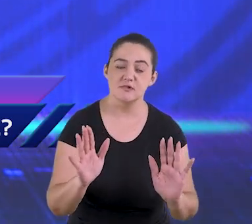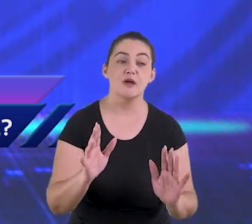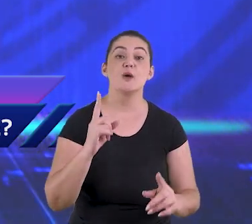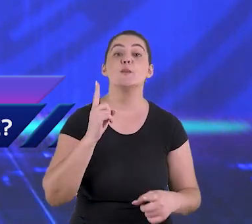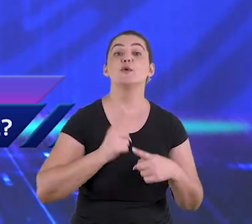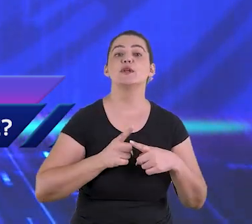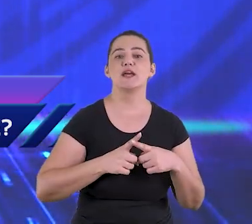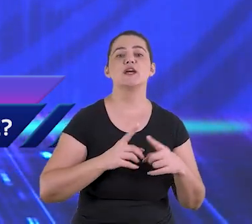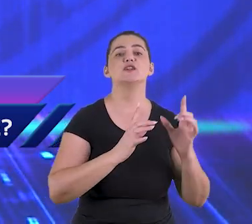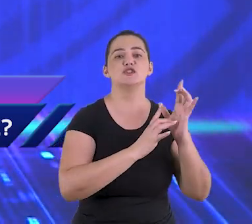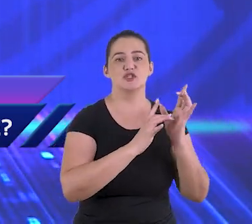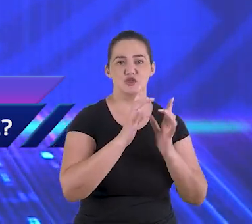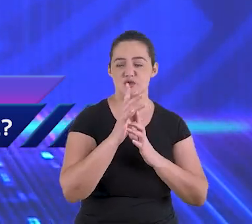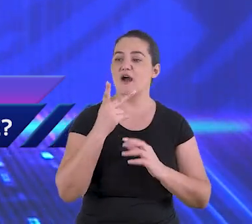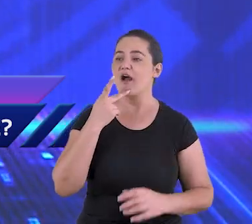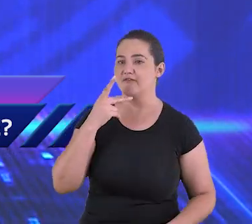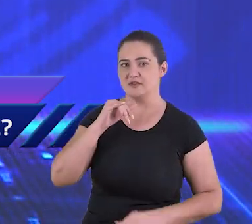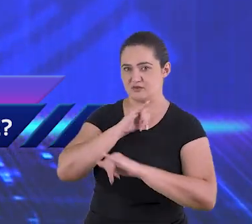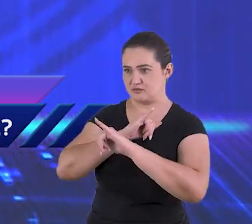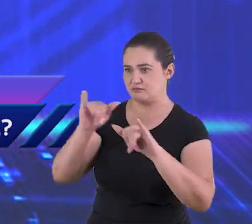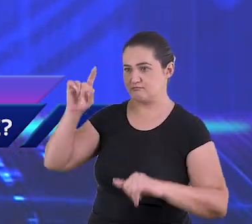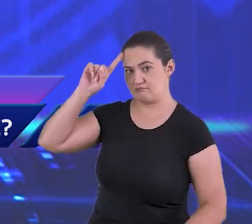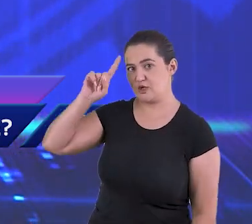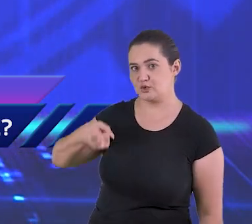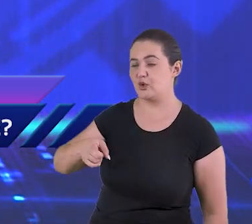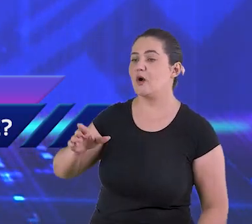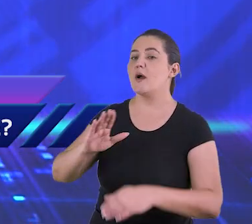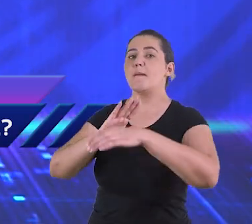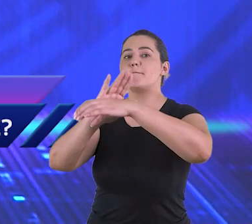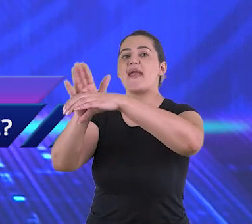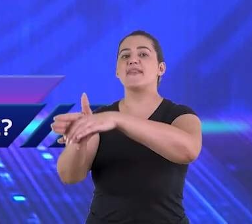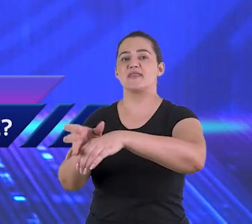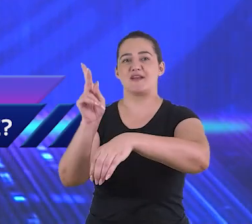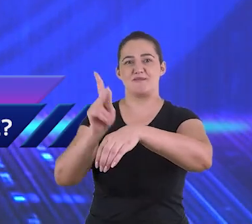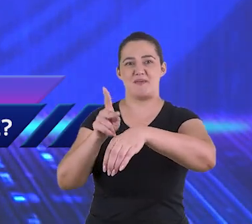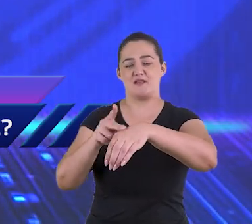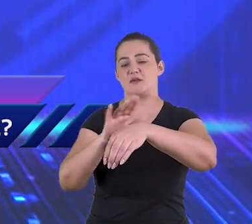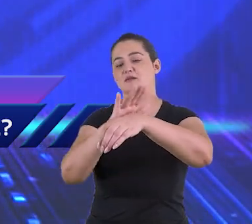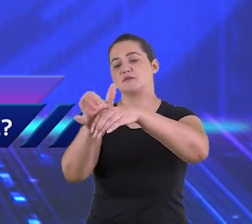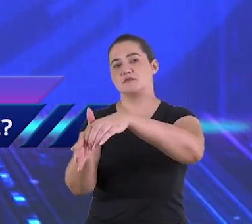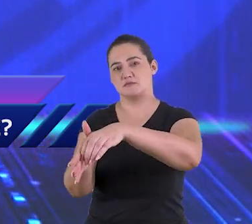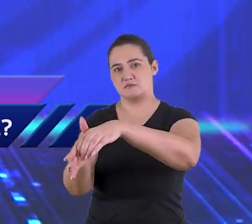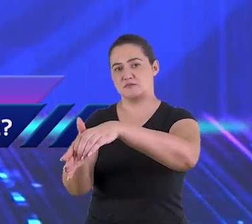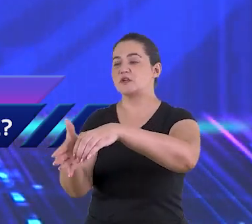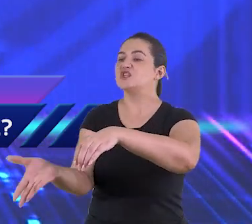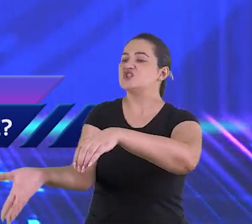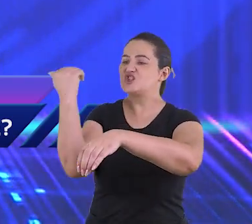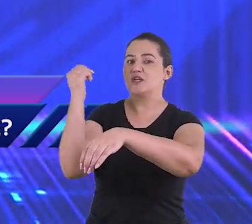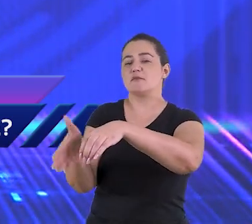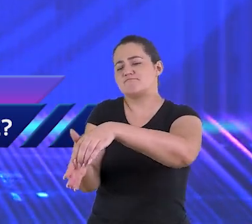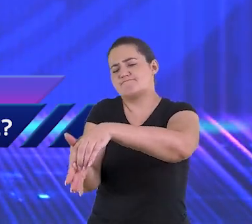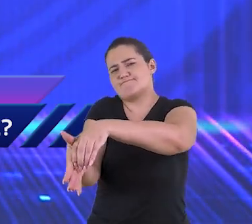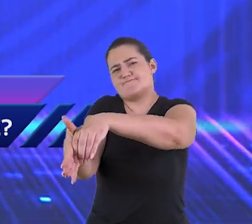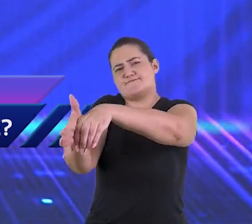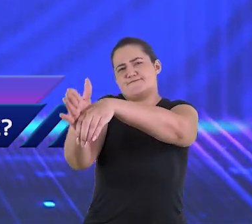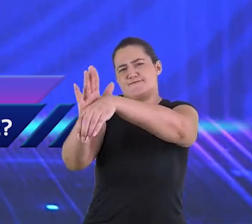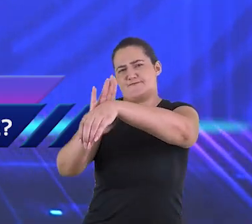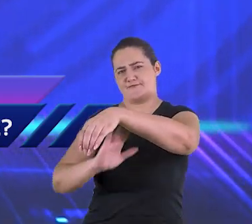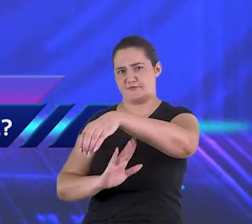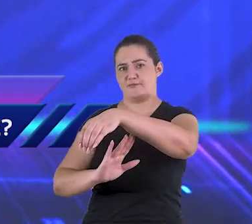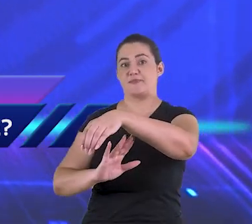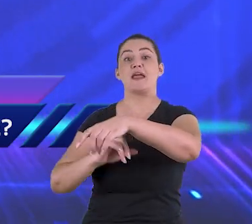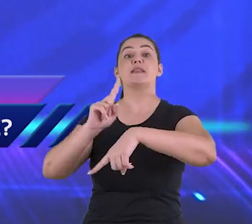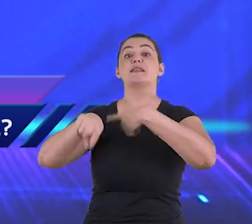porque naquele dia tiraram a pedra. Jesus então levantou os olhos para o céu e diz assim: